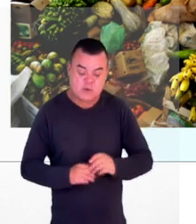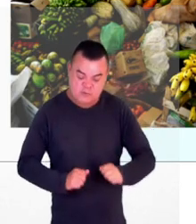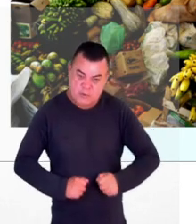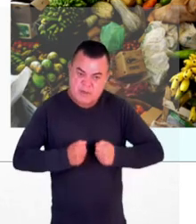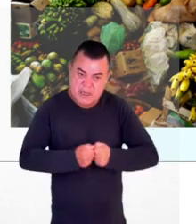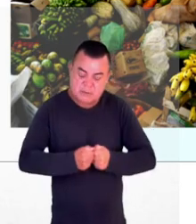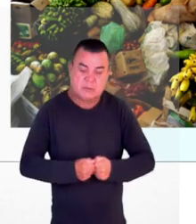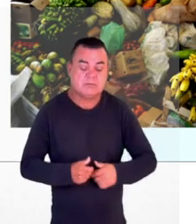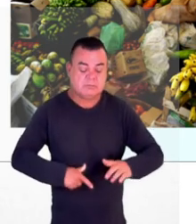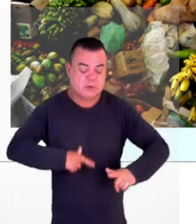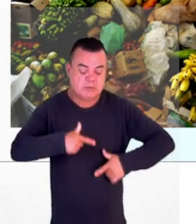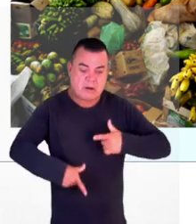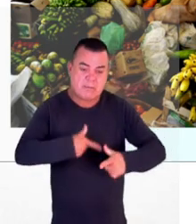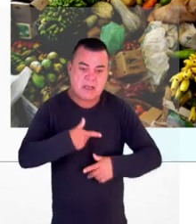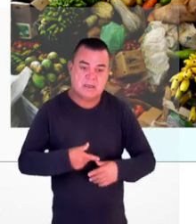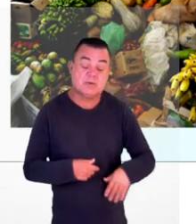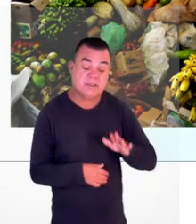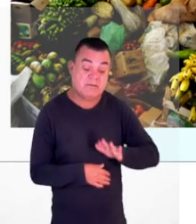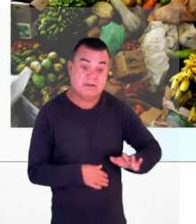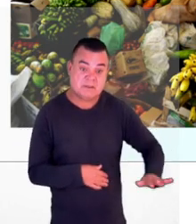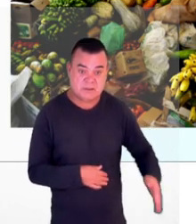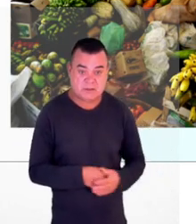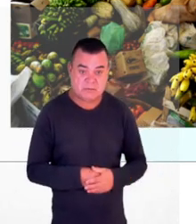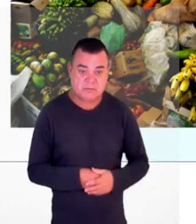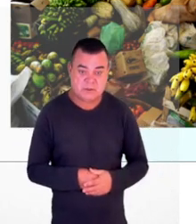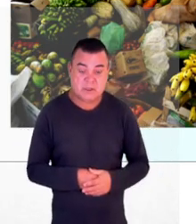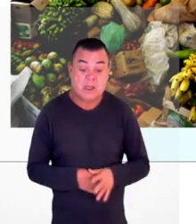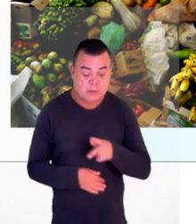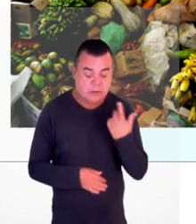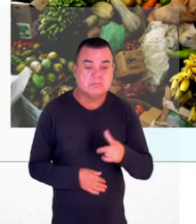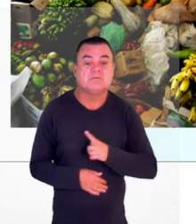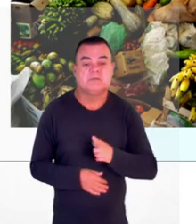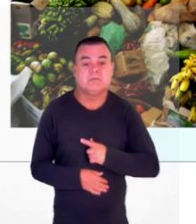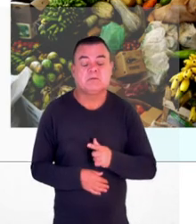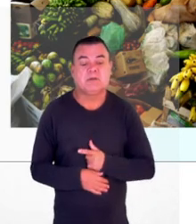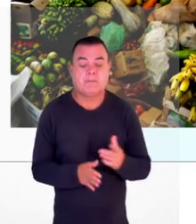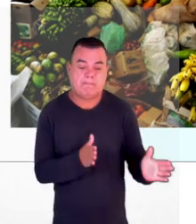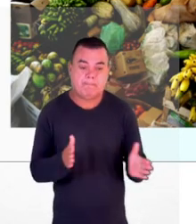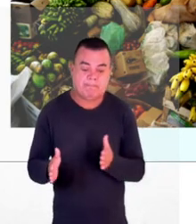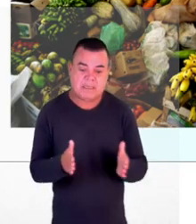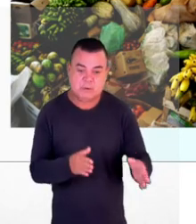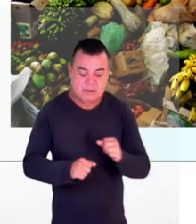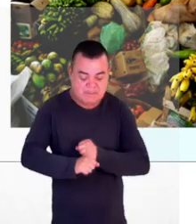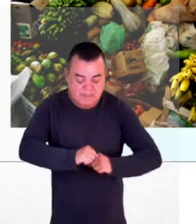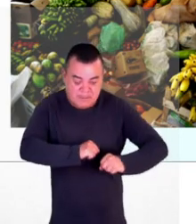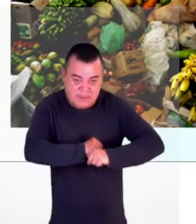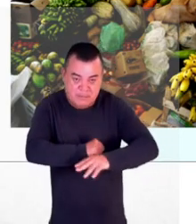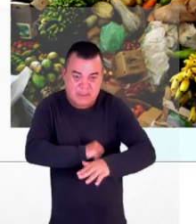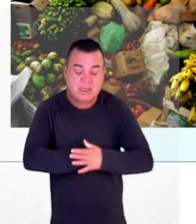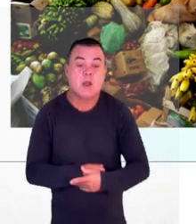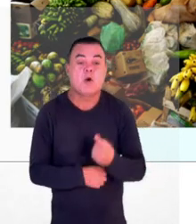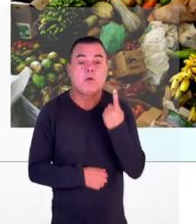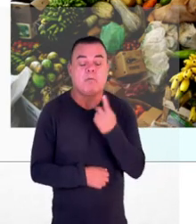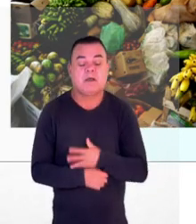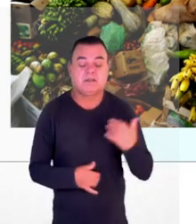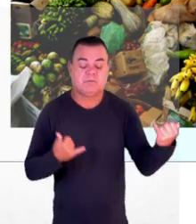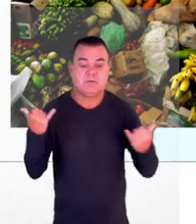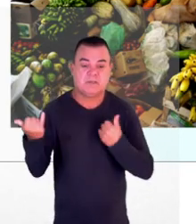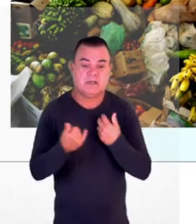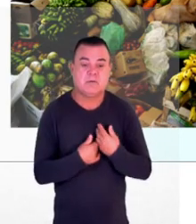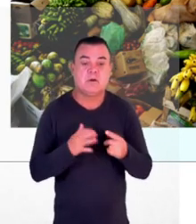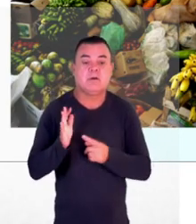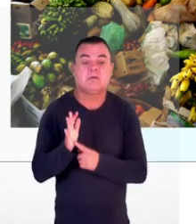trabalho infantil nós tivemos durante a pandemia também eh uma informação revelada pelo